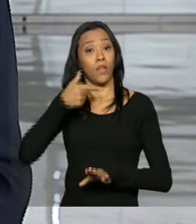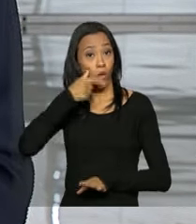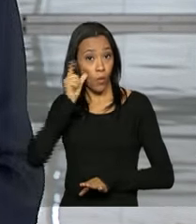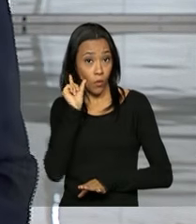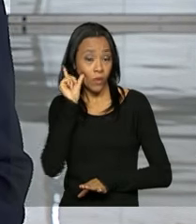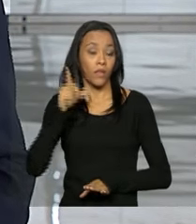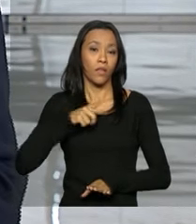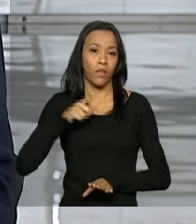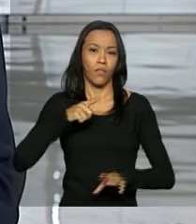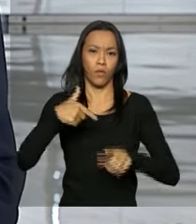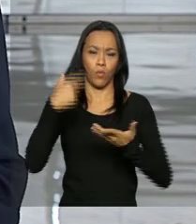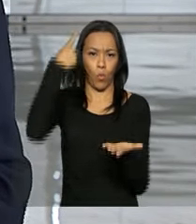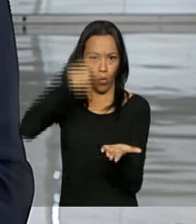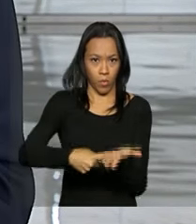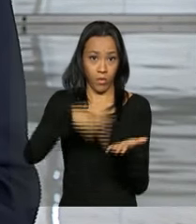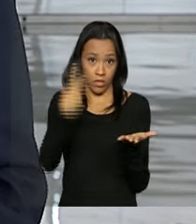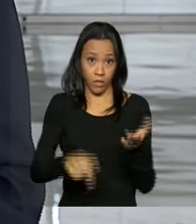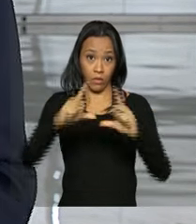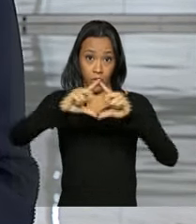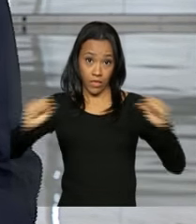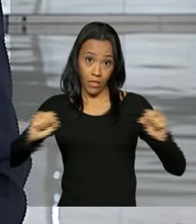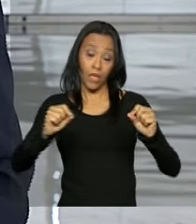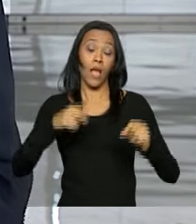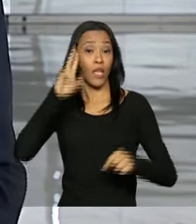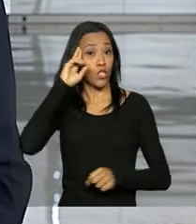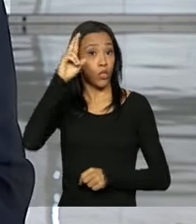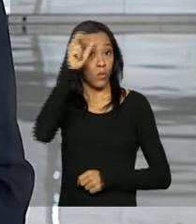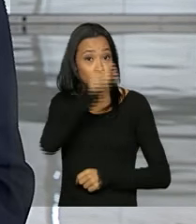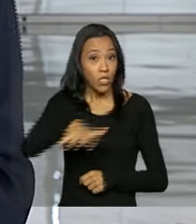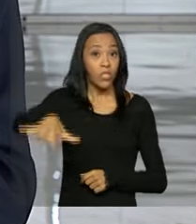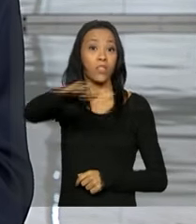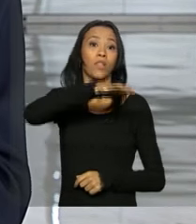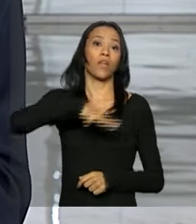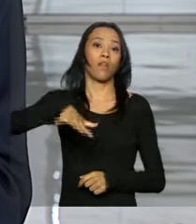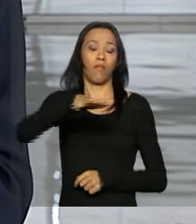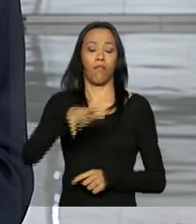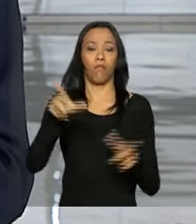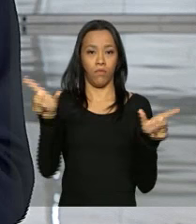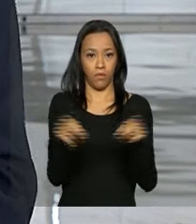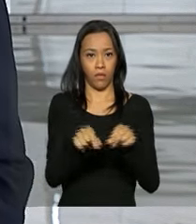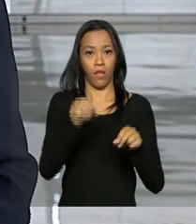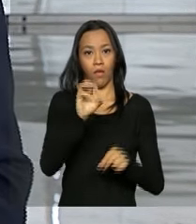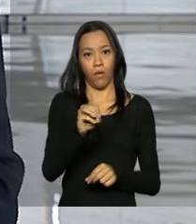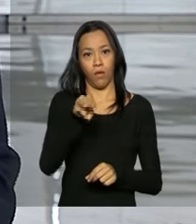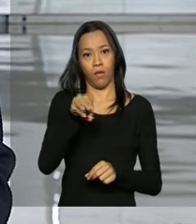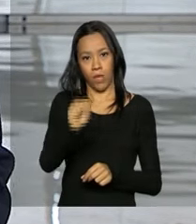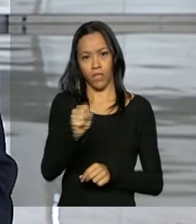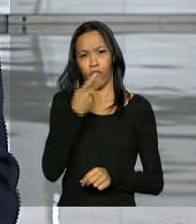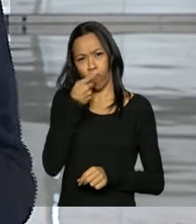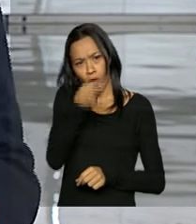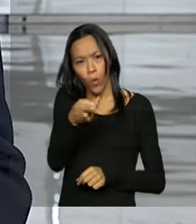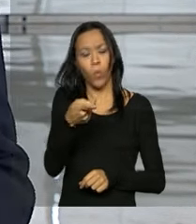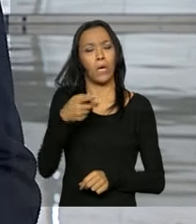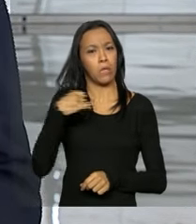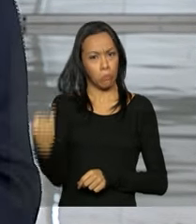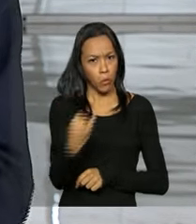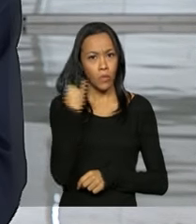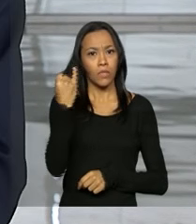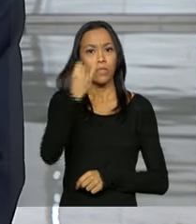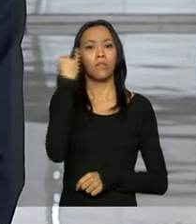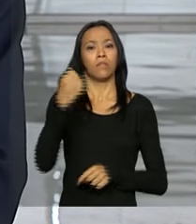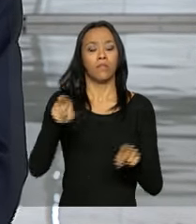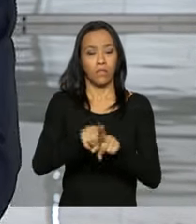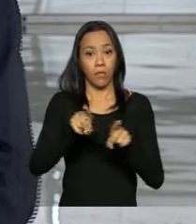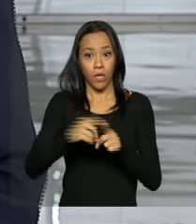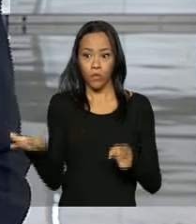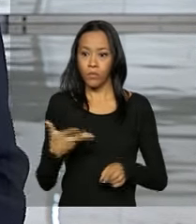Brasília a diretora geral da OMS a Organização Mundial da Saúde a Margarete tan destacou a seriedade a transparência e